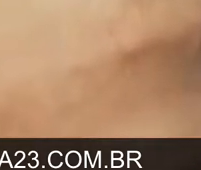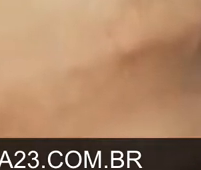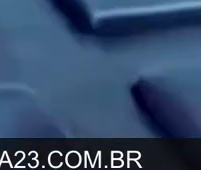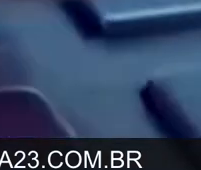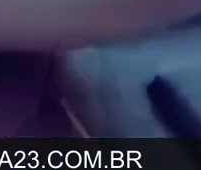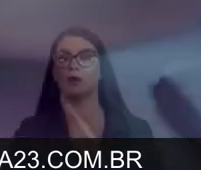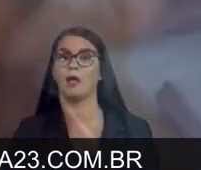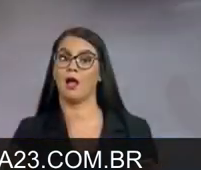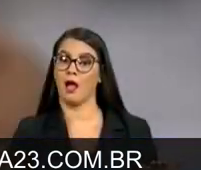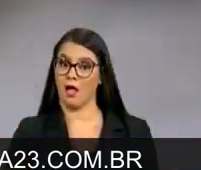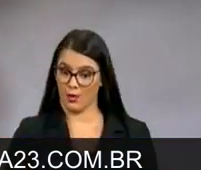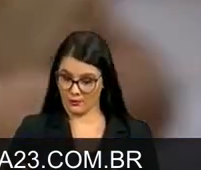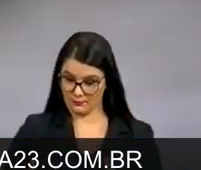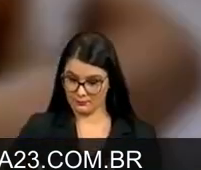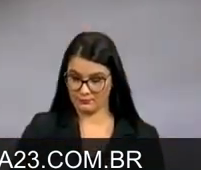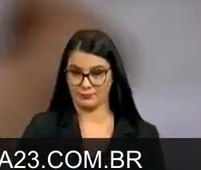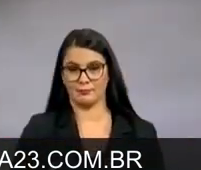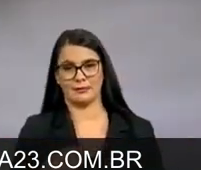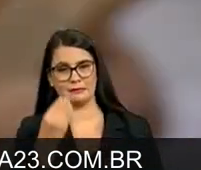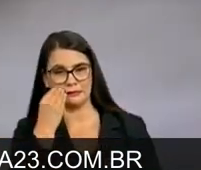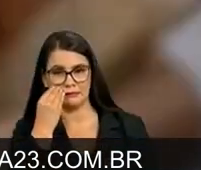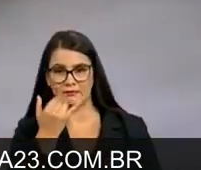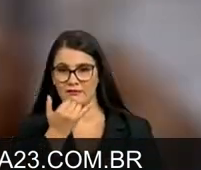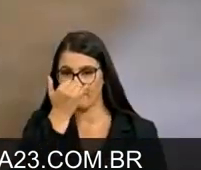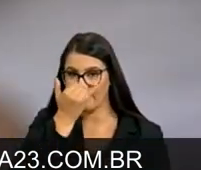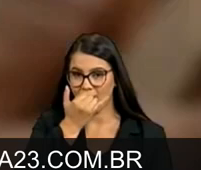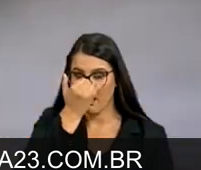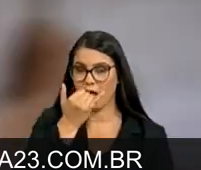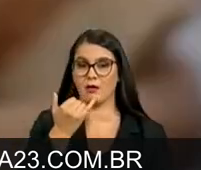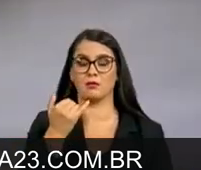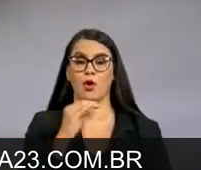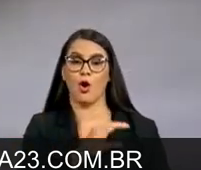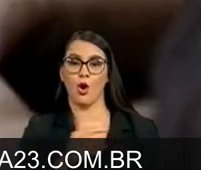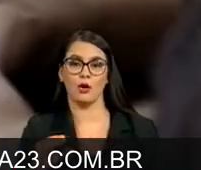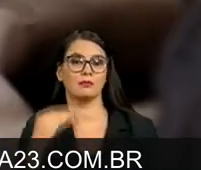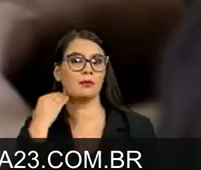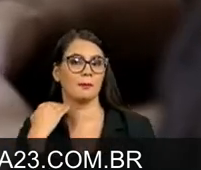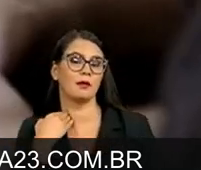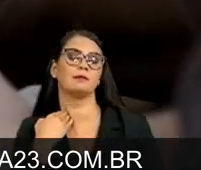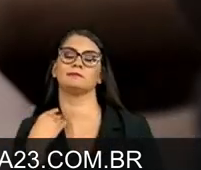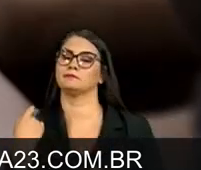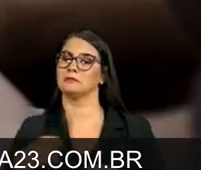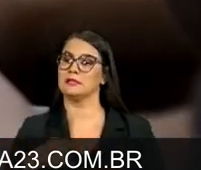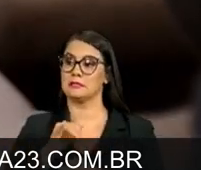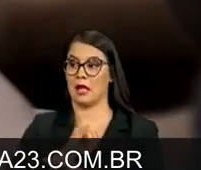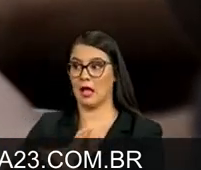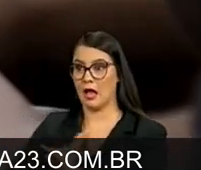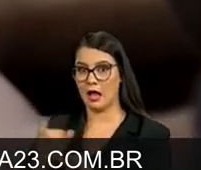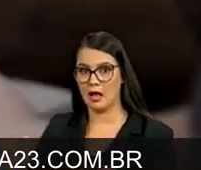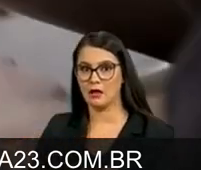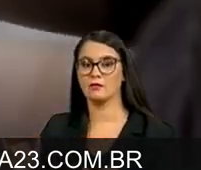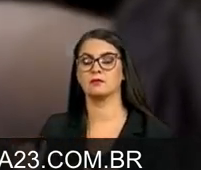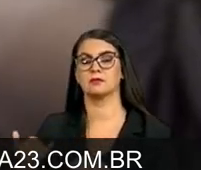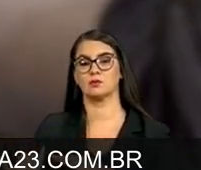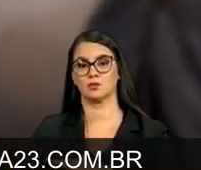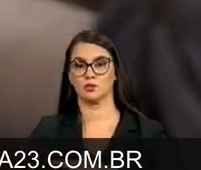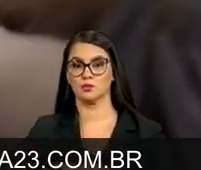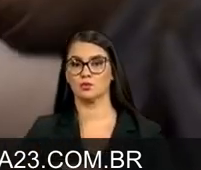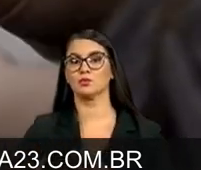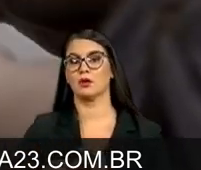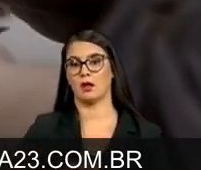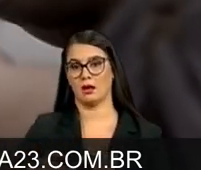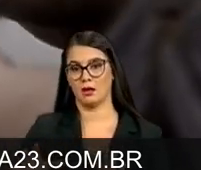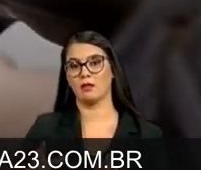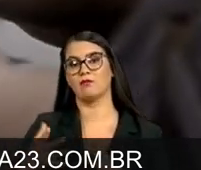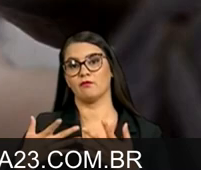A partir de agora, tentativas de fraudes na conta corrente de um banco, por exemplo, devem ser informadas entre as instituições